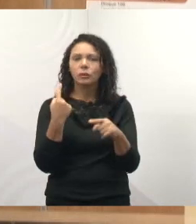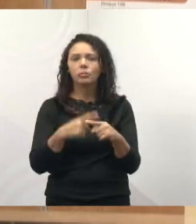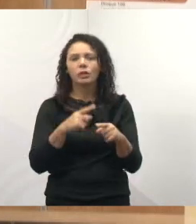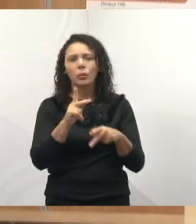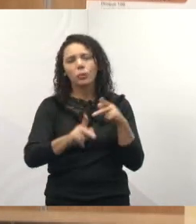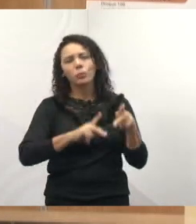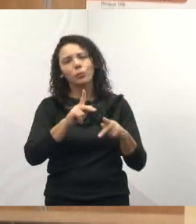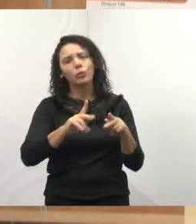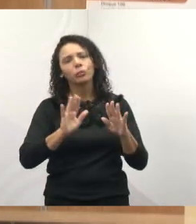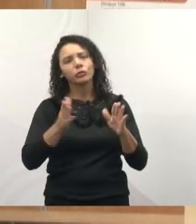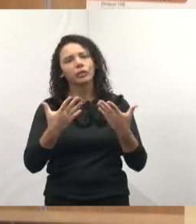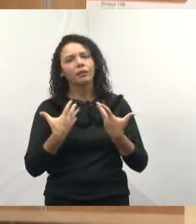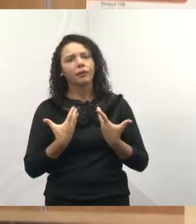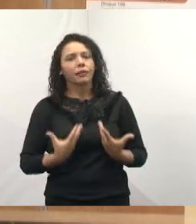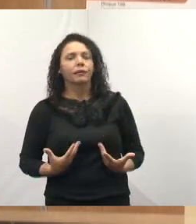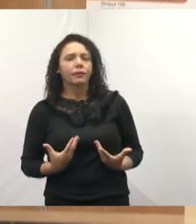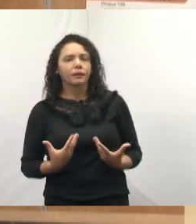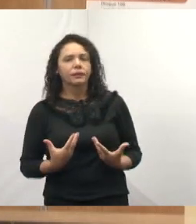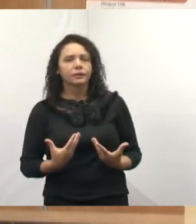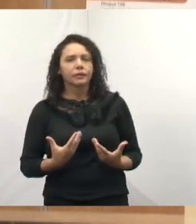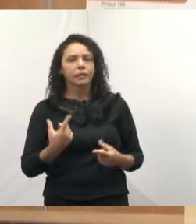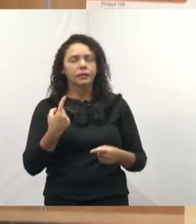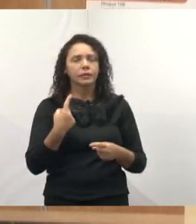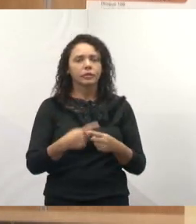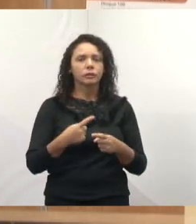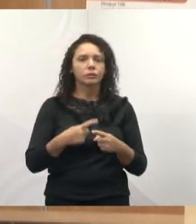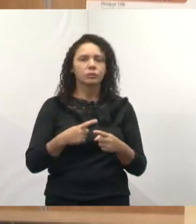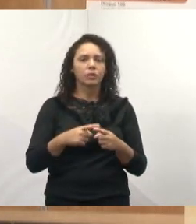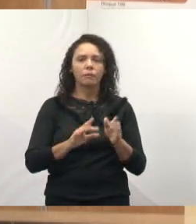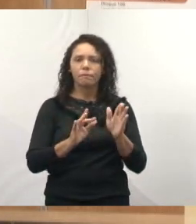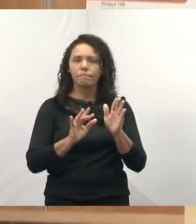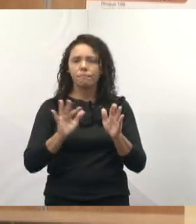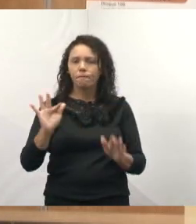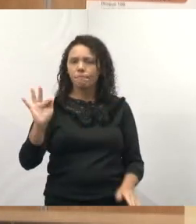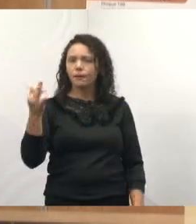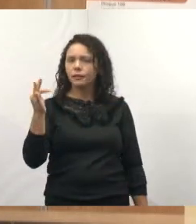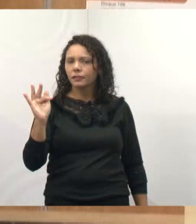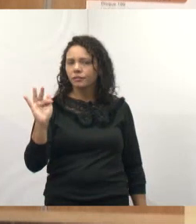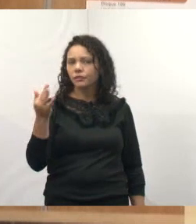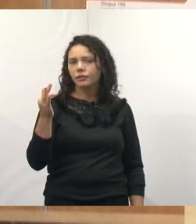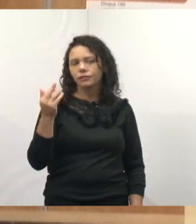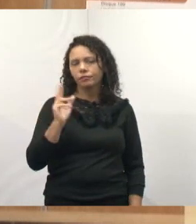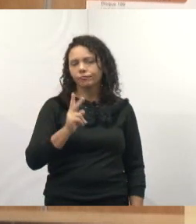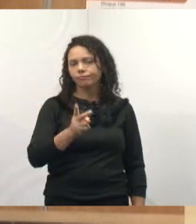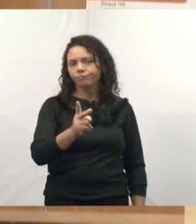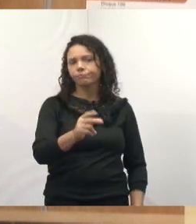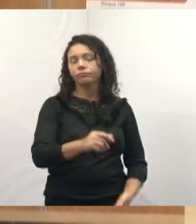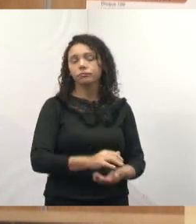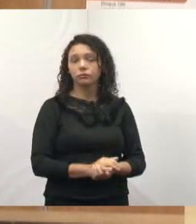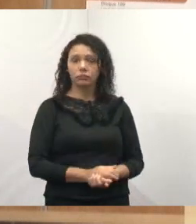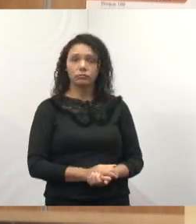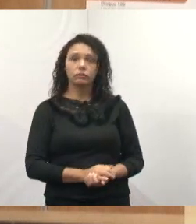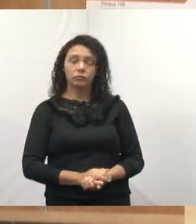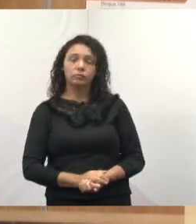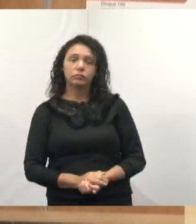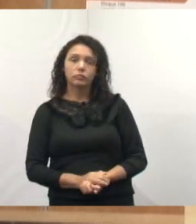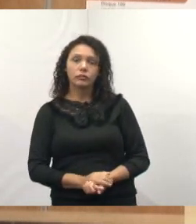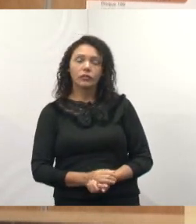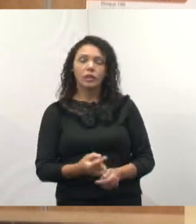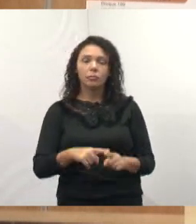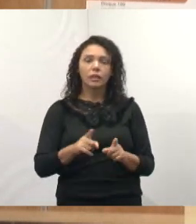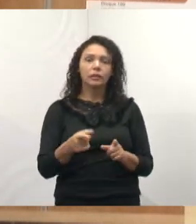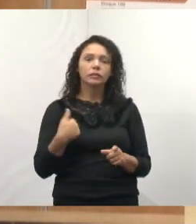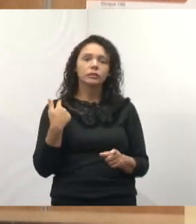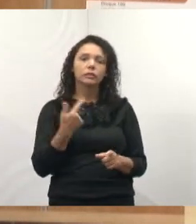ruas e se abraçam nos bastidores. Isso é vergonhoso, Valmir. Mas vamos lá. Nós temos como parâmetro técnico o